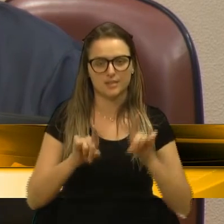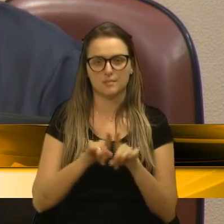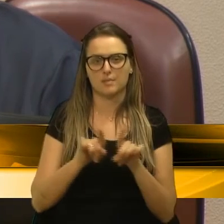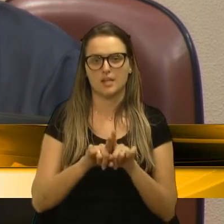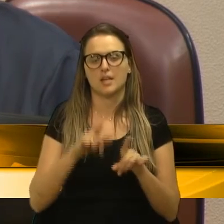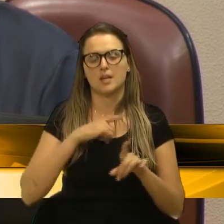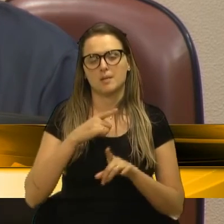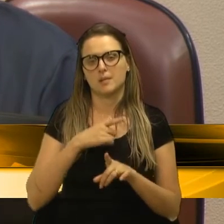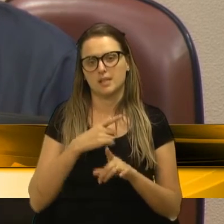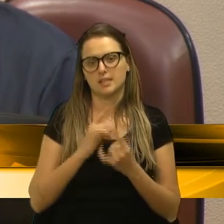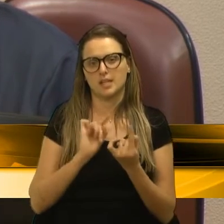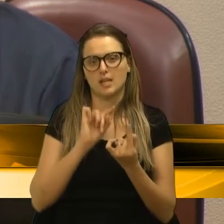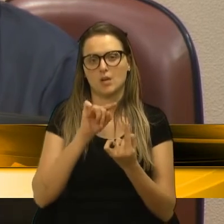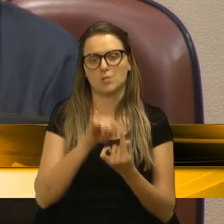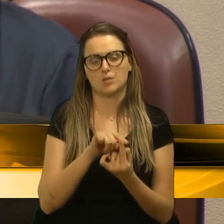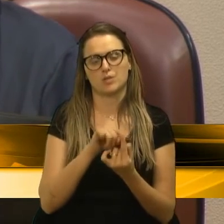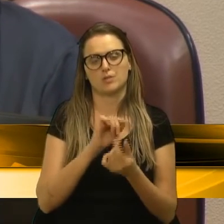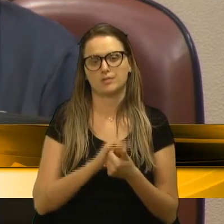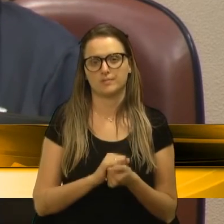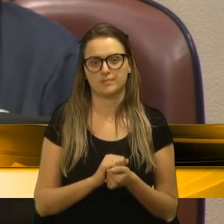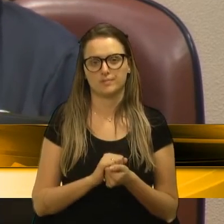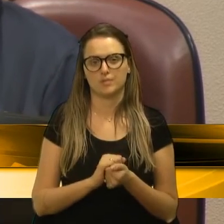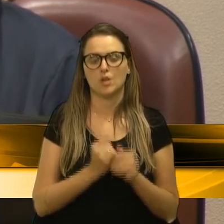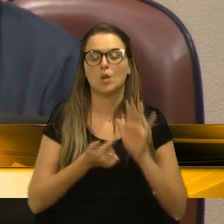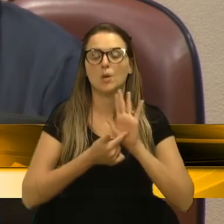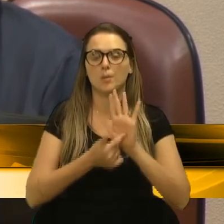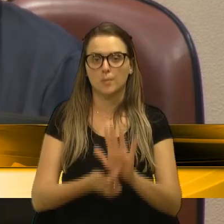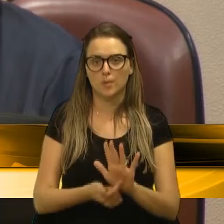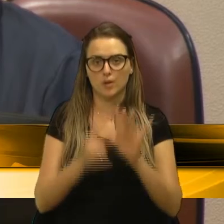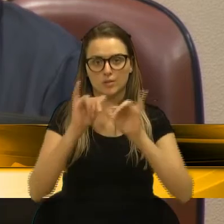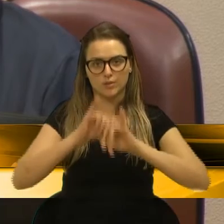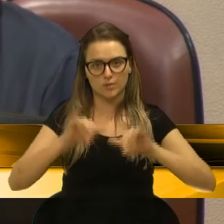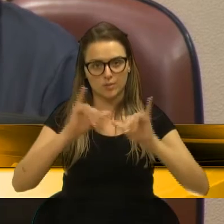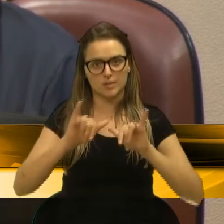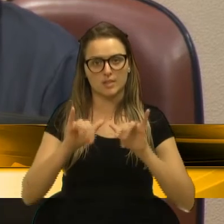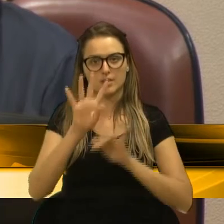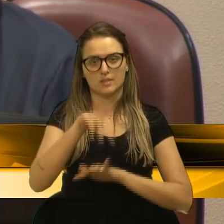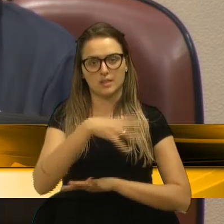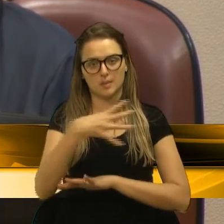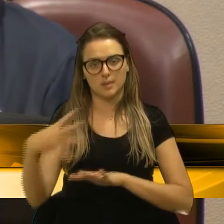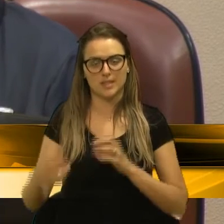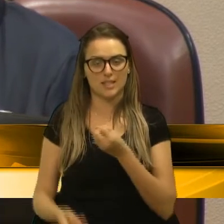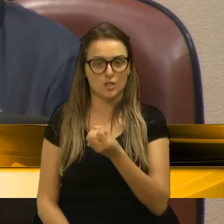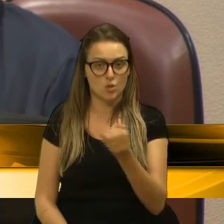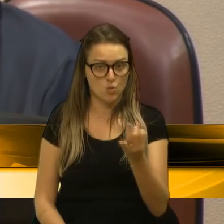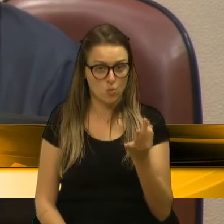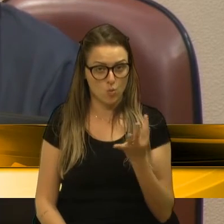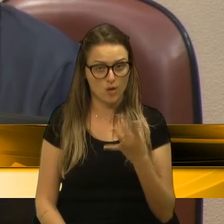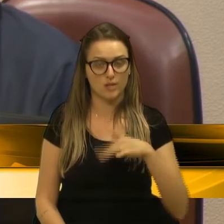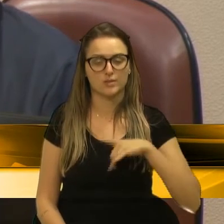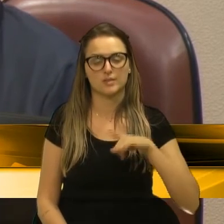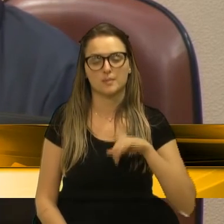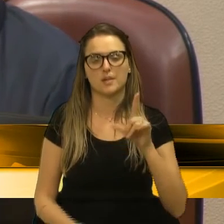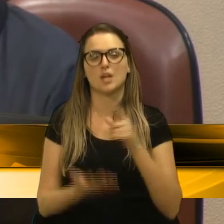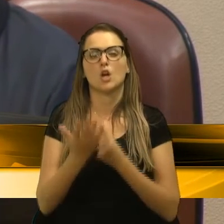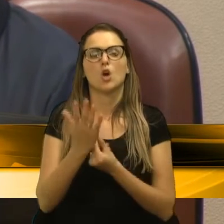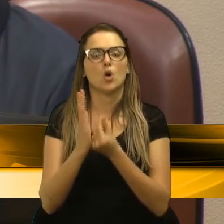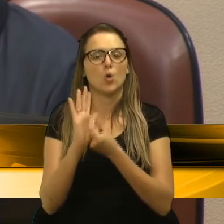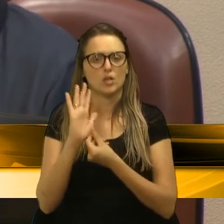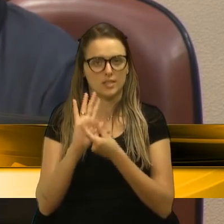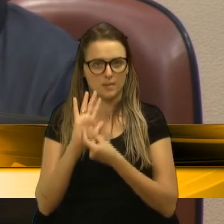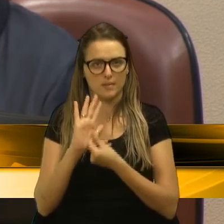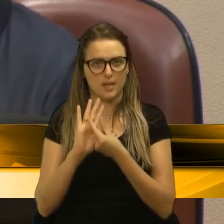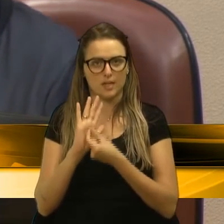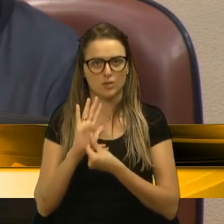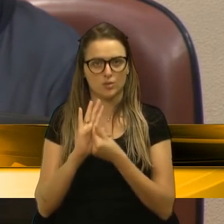existência do aventado subjetivismo. Aponta a informação da auditoria que na planilha de quantitativos e orçamentos estimados, constante no anexo 1